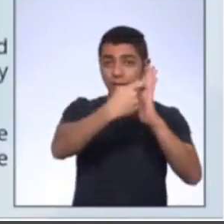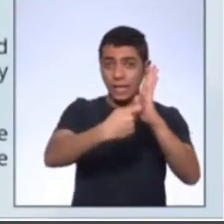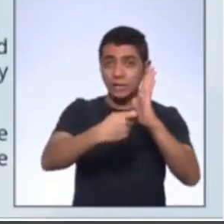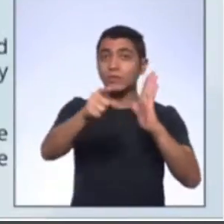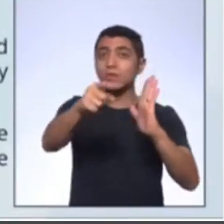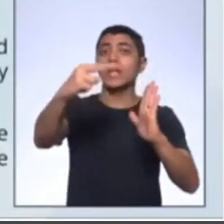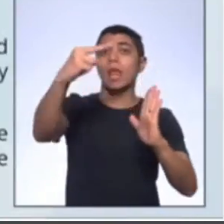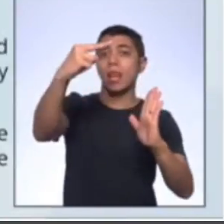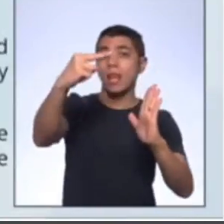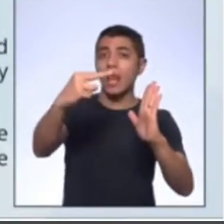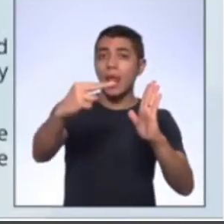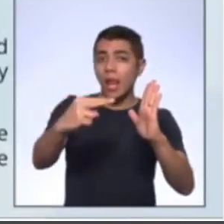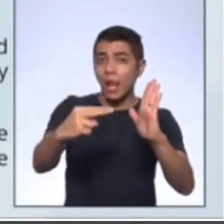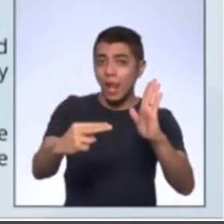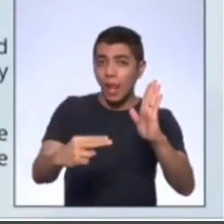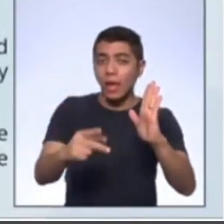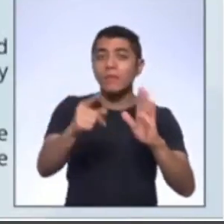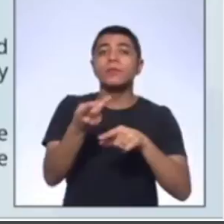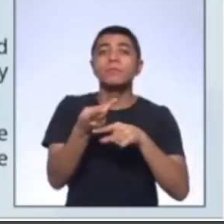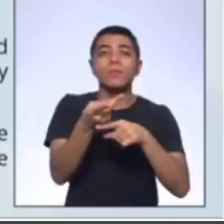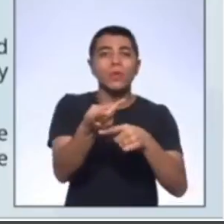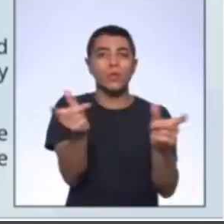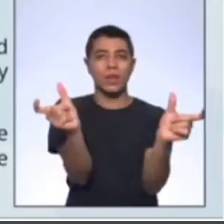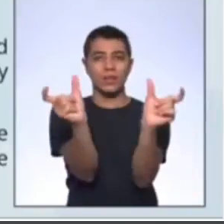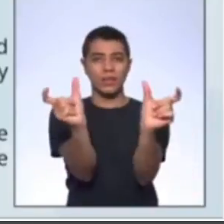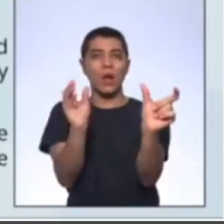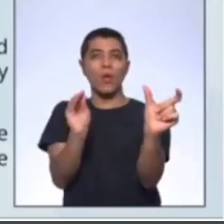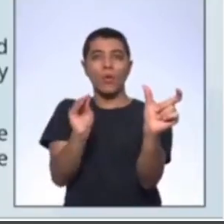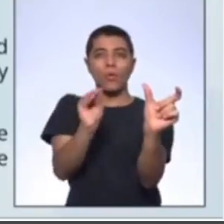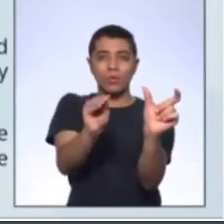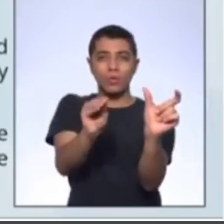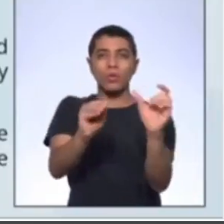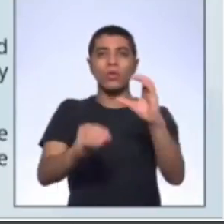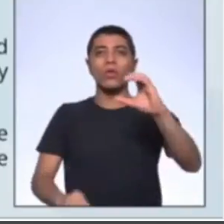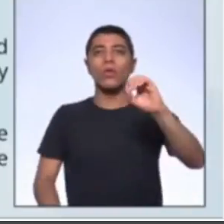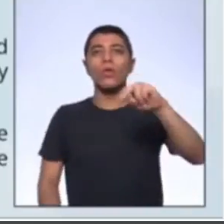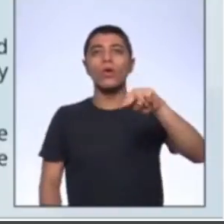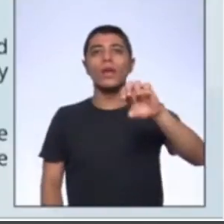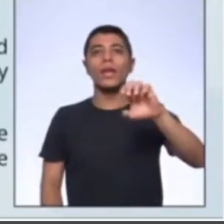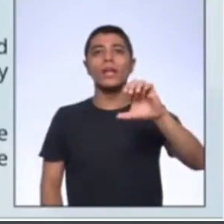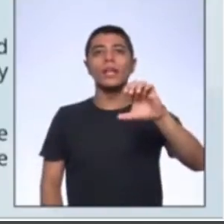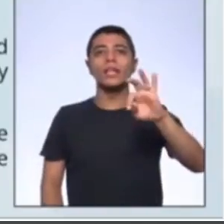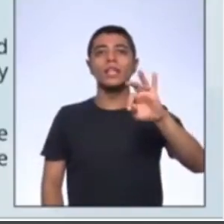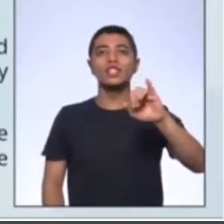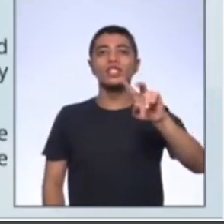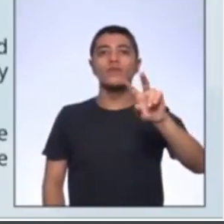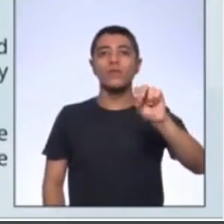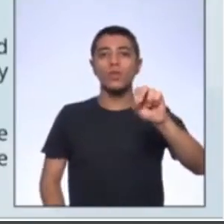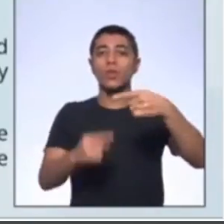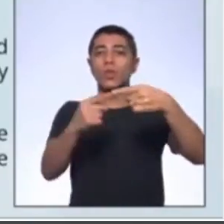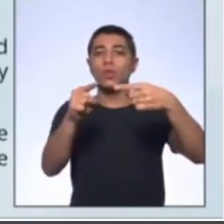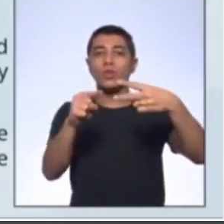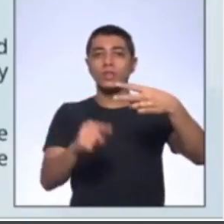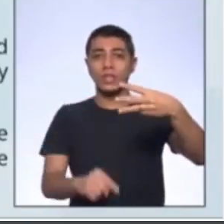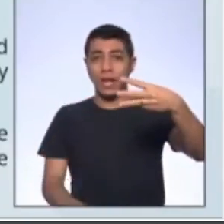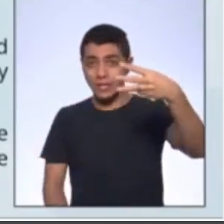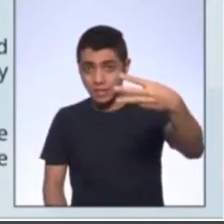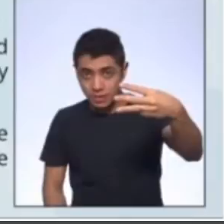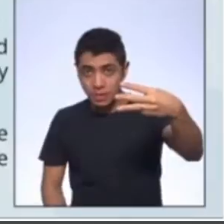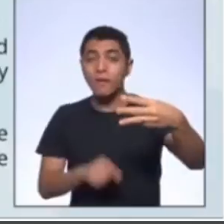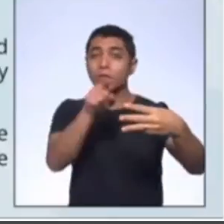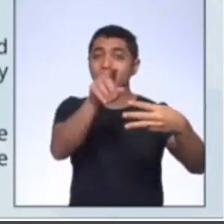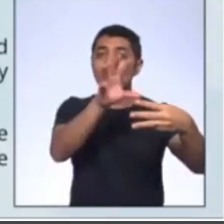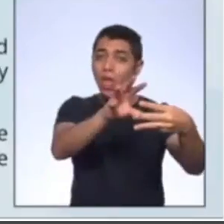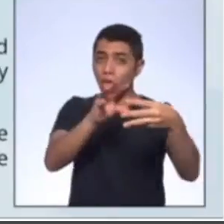selecione três conectivos e escreva frases usando estes conectivos e ordene-os em um texto